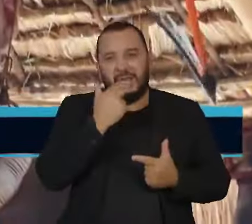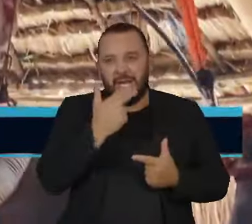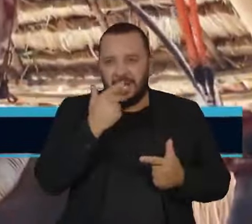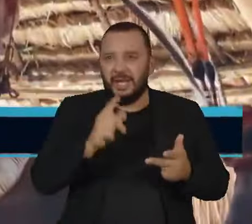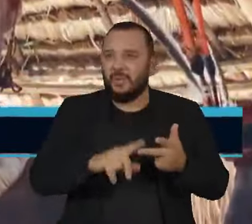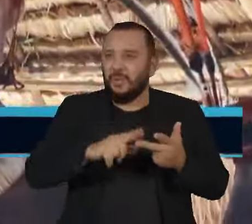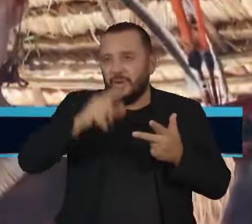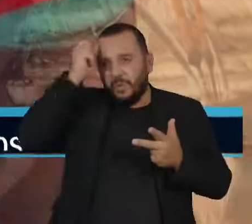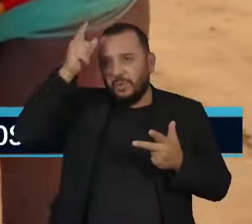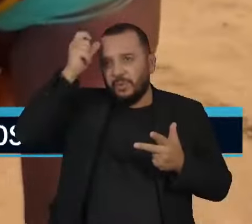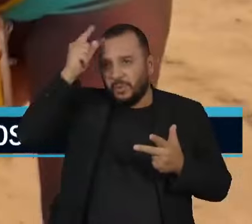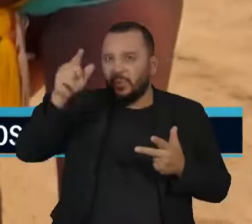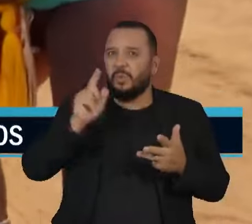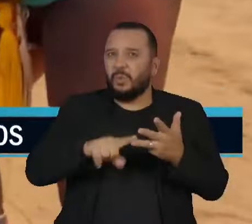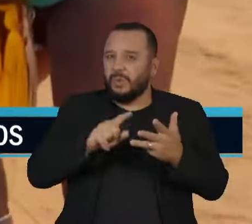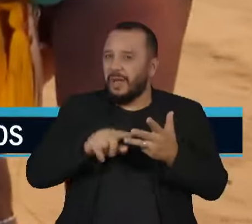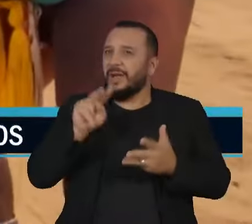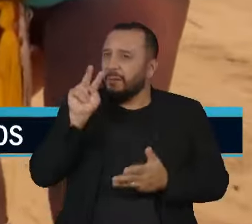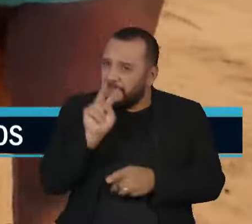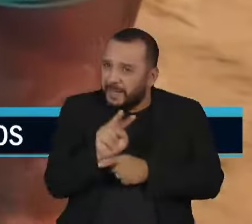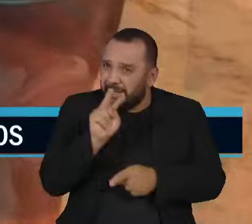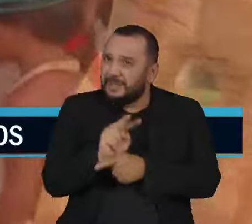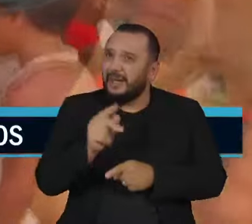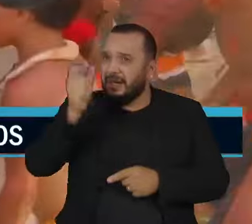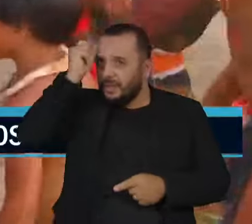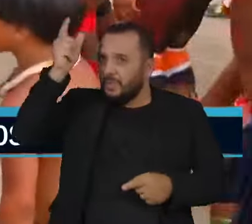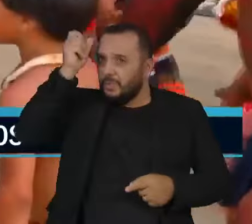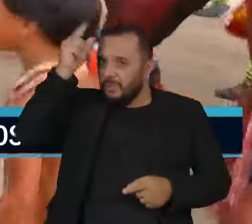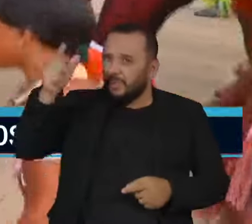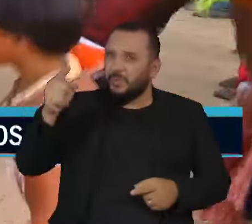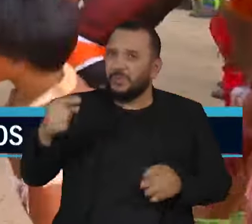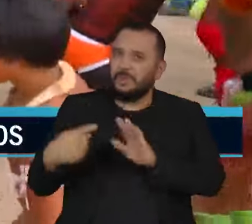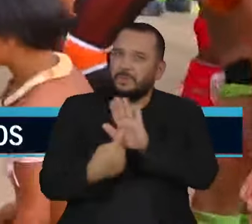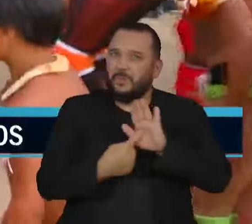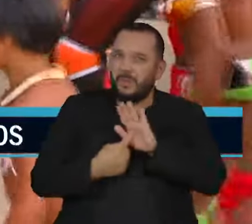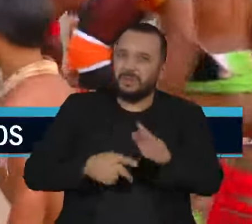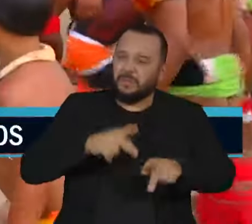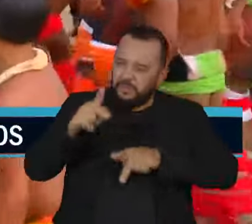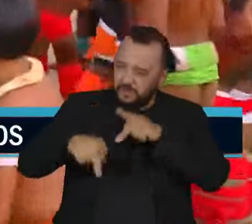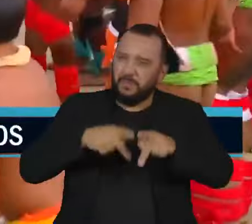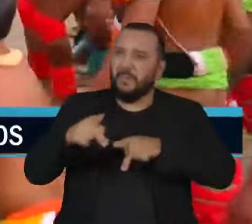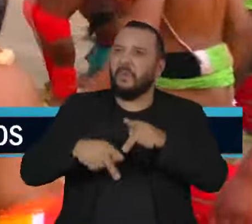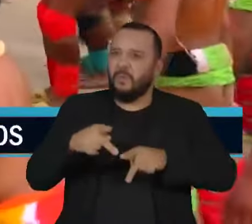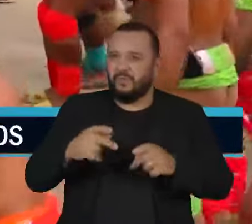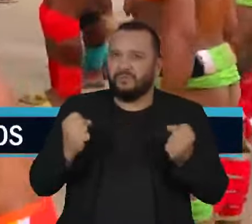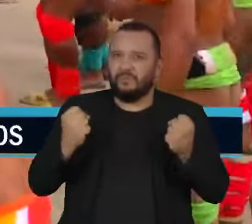preserva a nossa cultura, e isso mostra que é nosso povo Auxa.